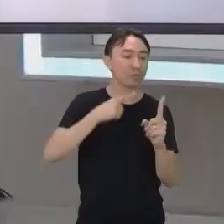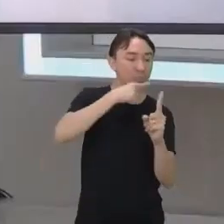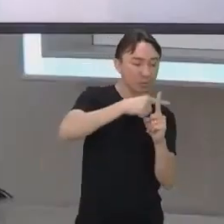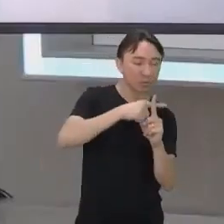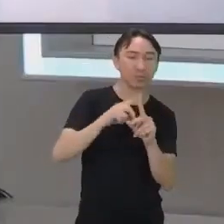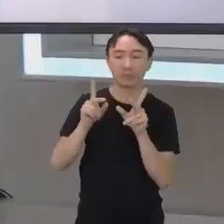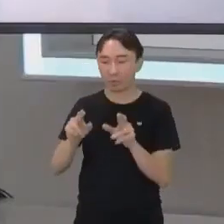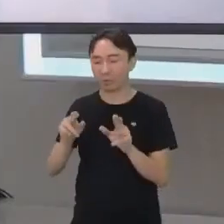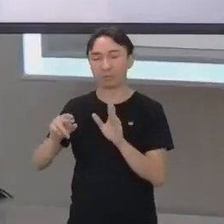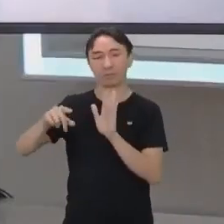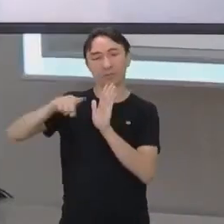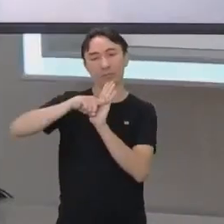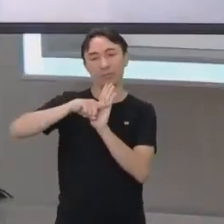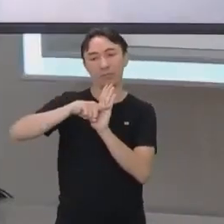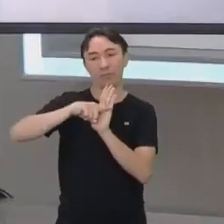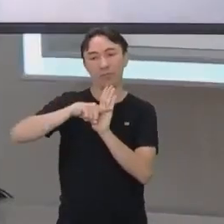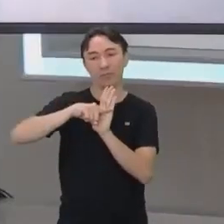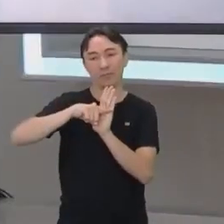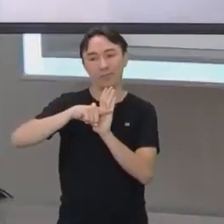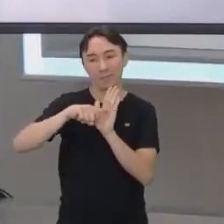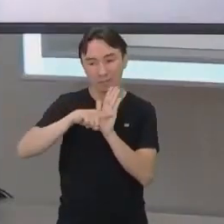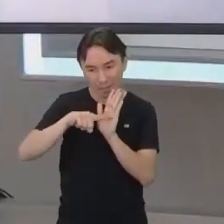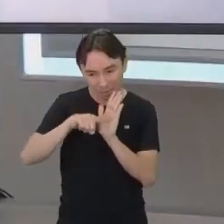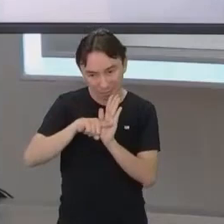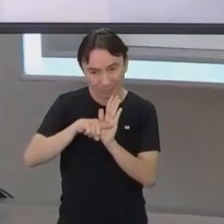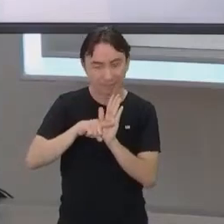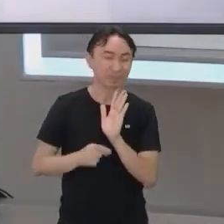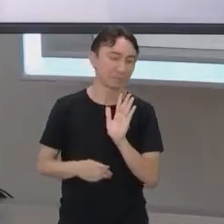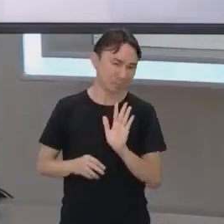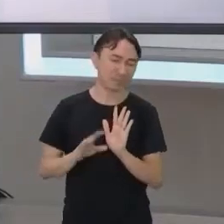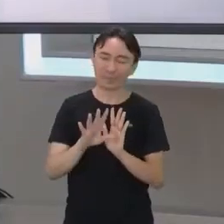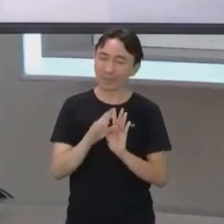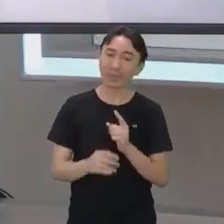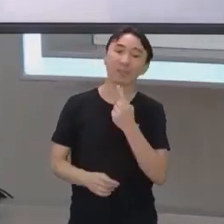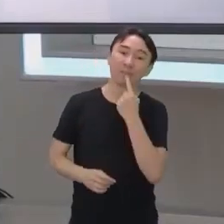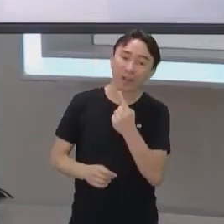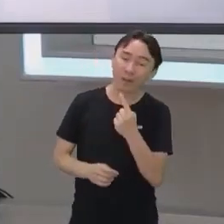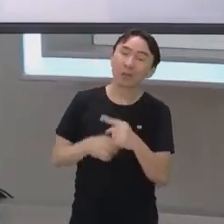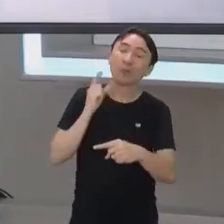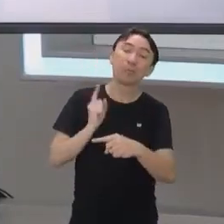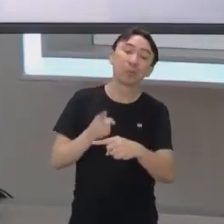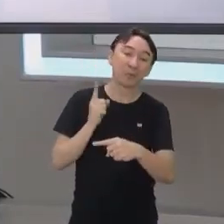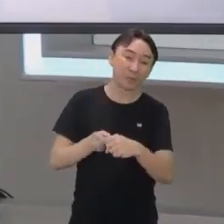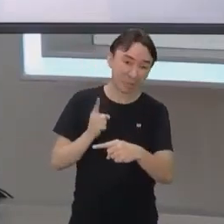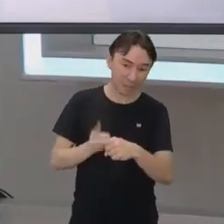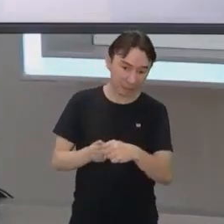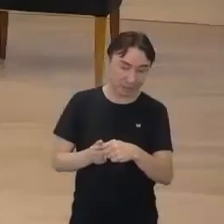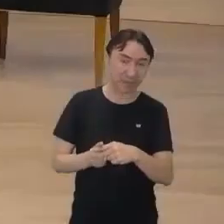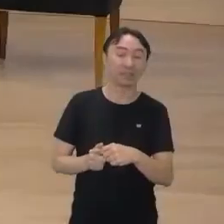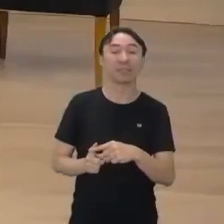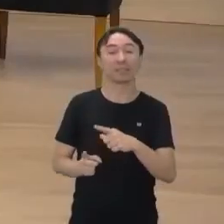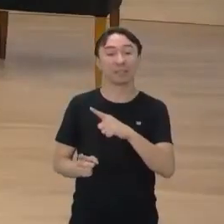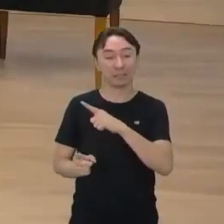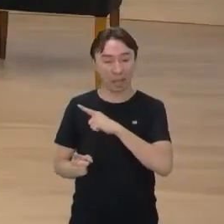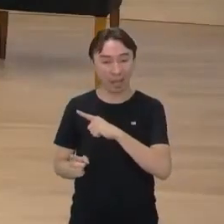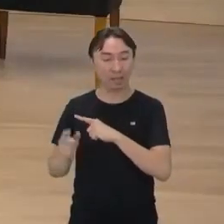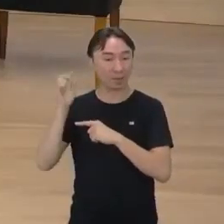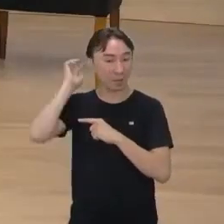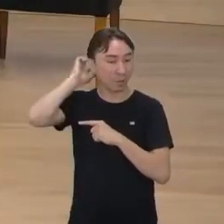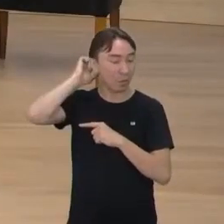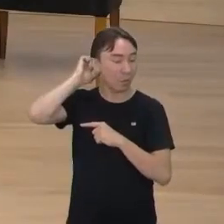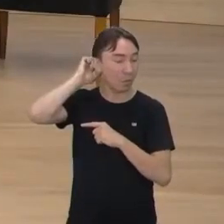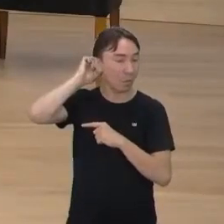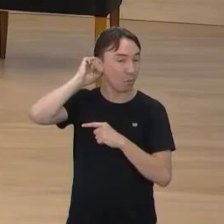igual negativo. Tá? Abordo isso porque existe uma espécie, nós temos uma